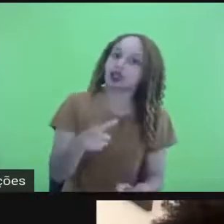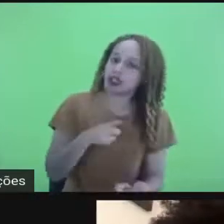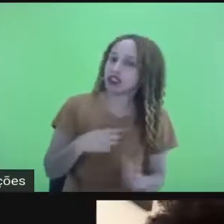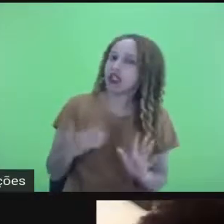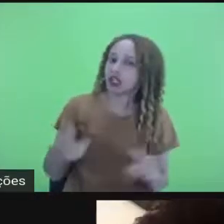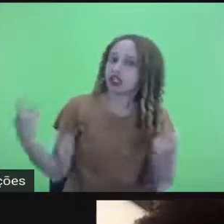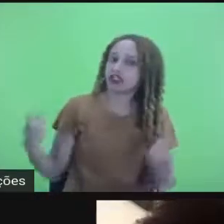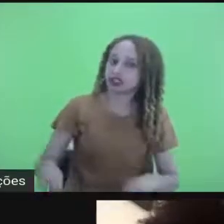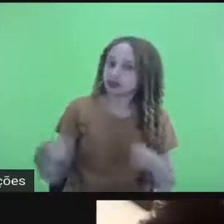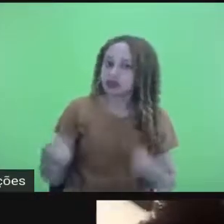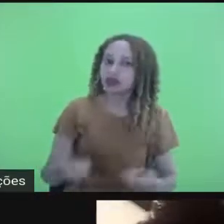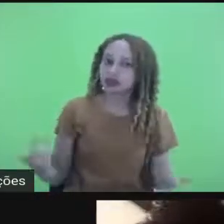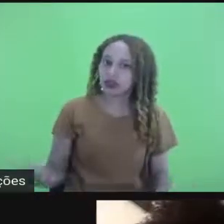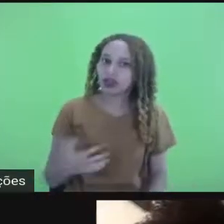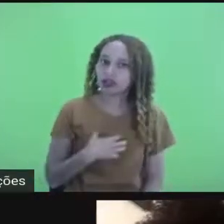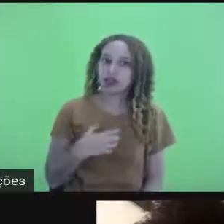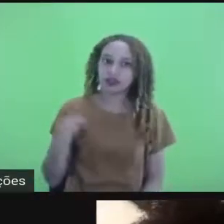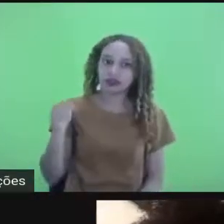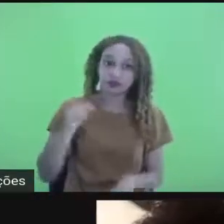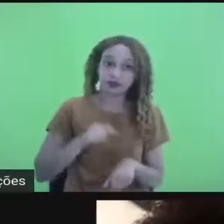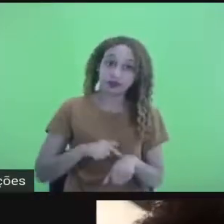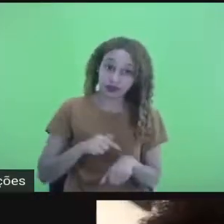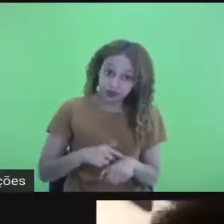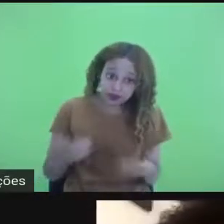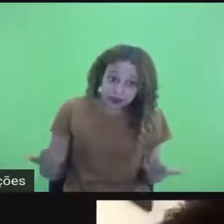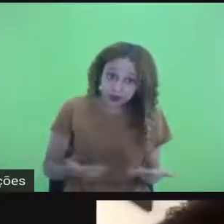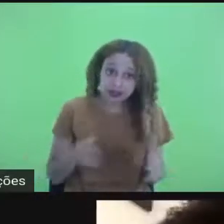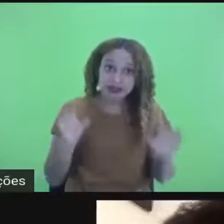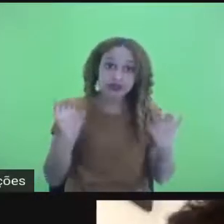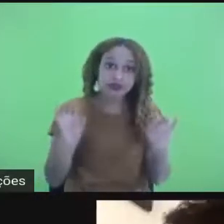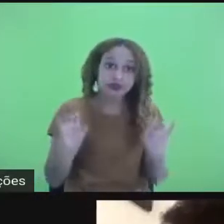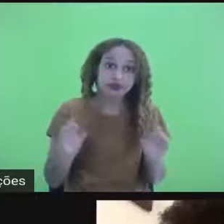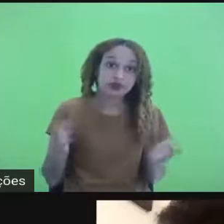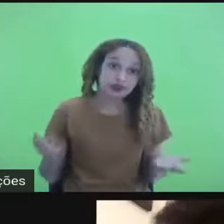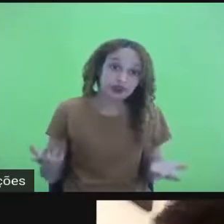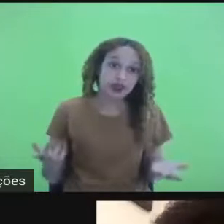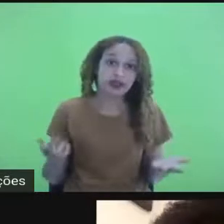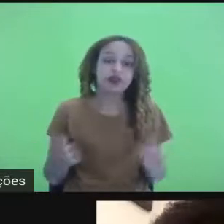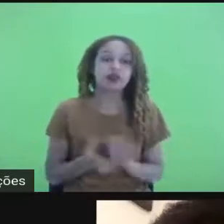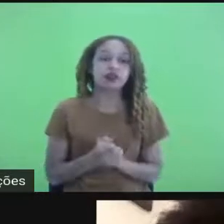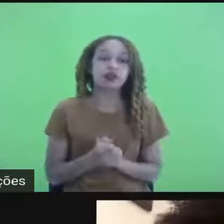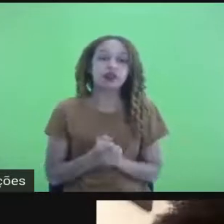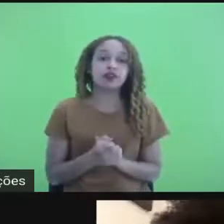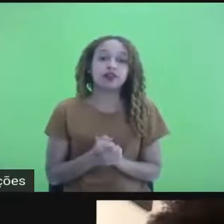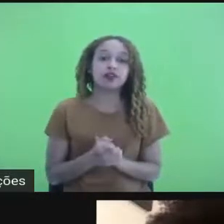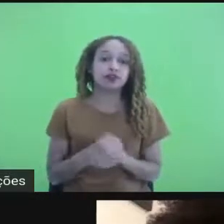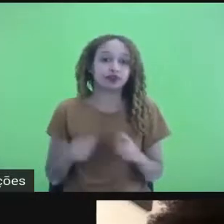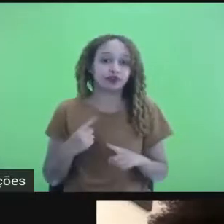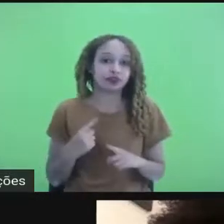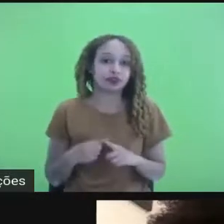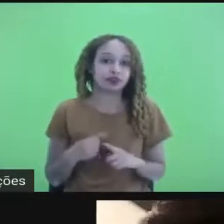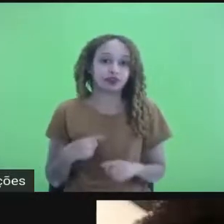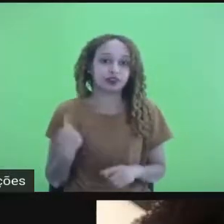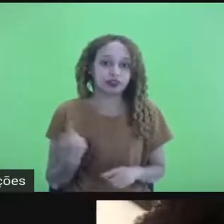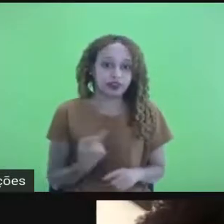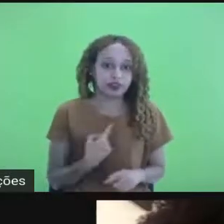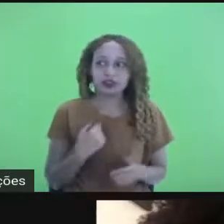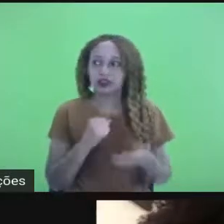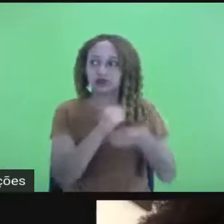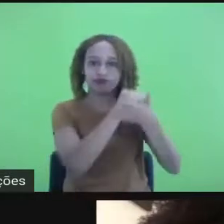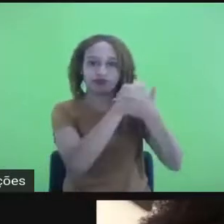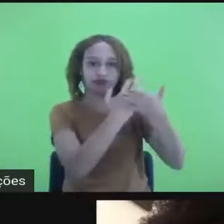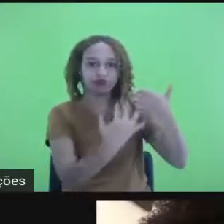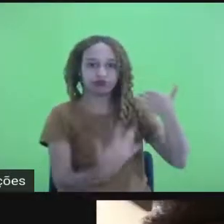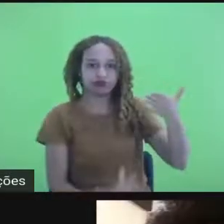que, nesse momento em especial, é um momento histórico para a arquitetura brasileira, porque a gente está conseguindo pautar